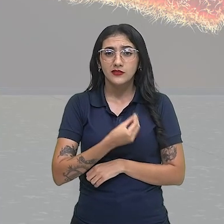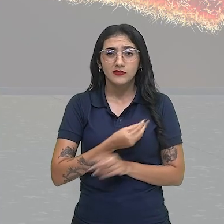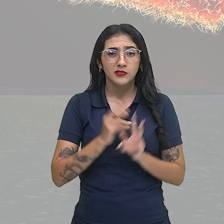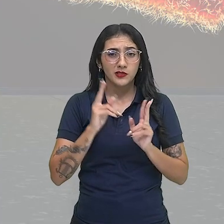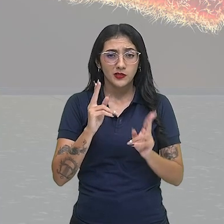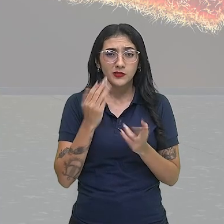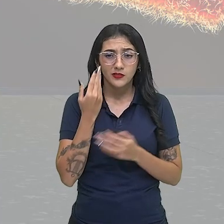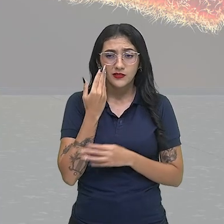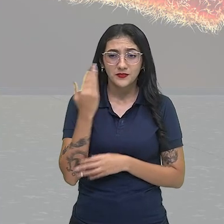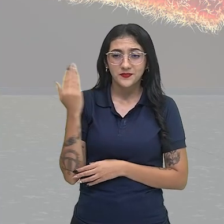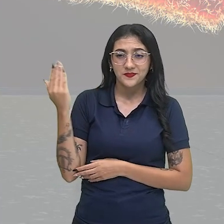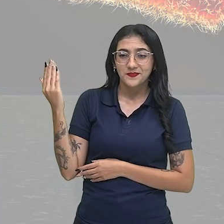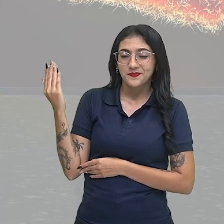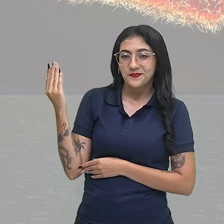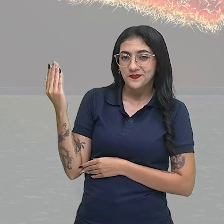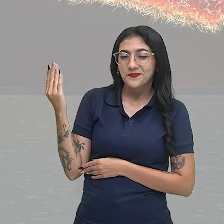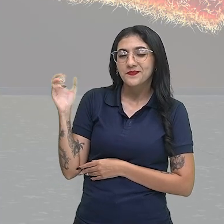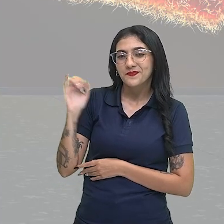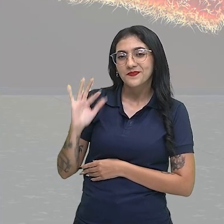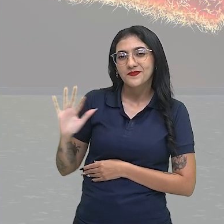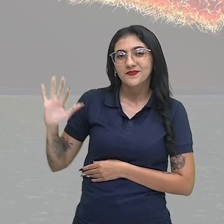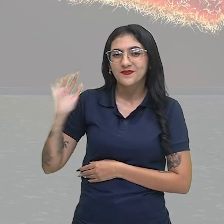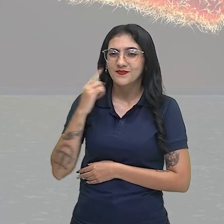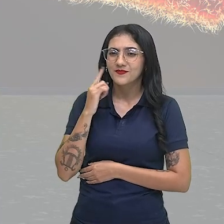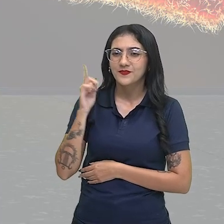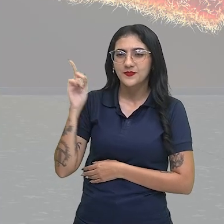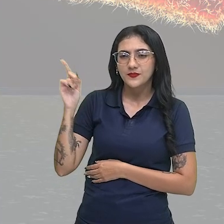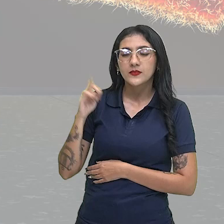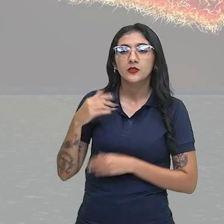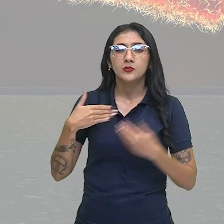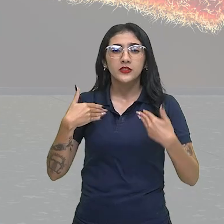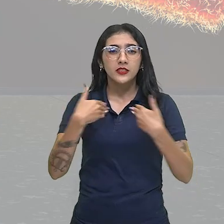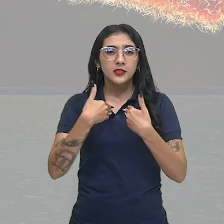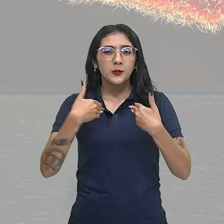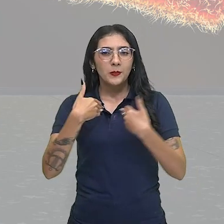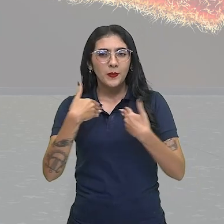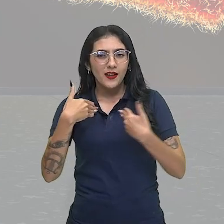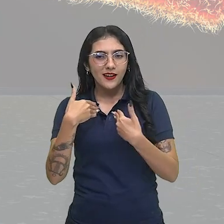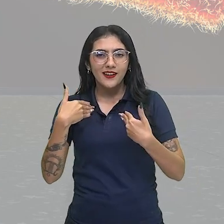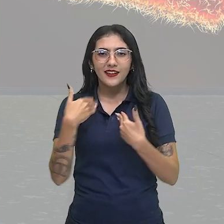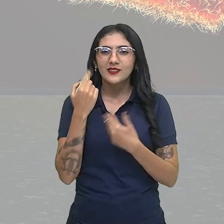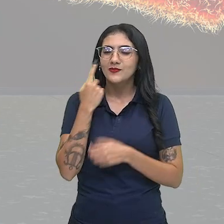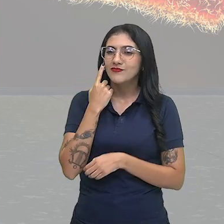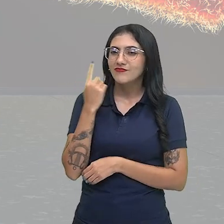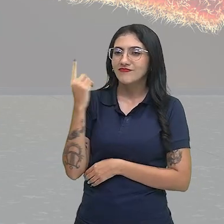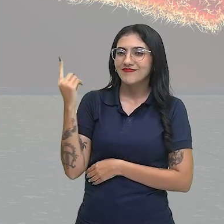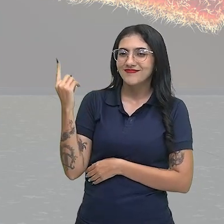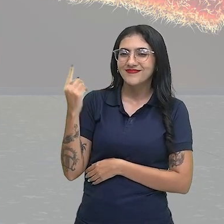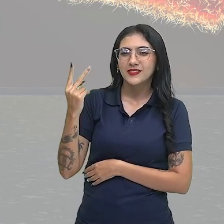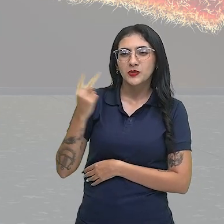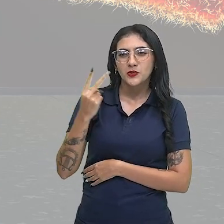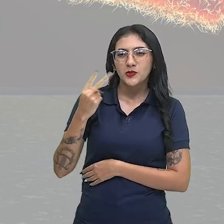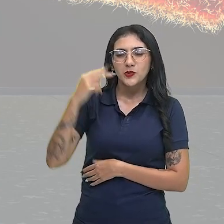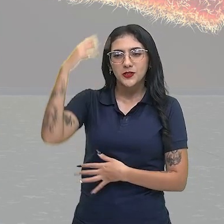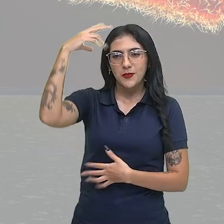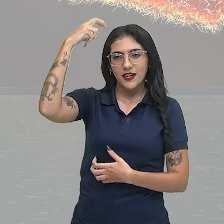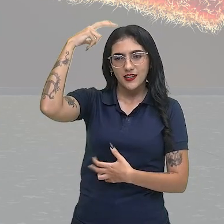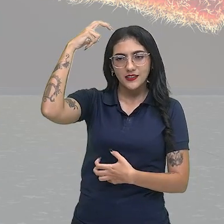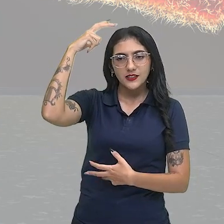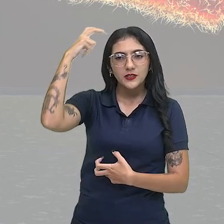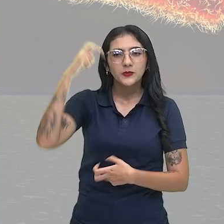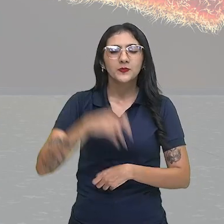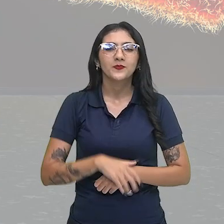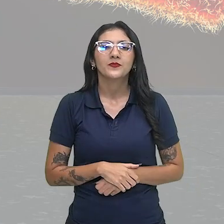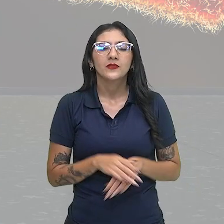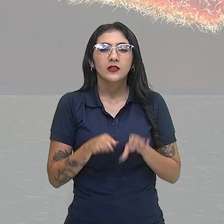observar na imagem aqui comigo, que vai desde os animais, representados ali pela mãe e pelo seu filhote, até